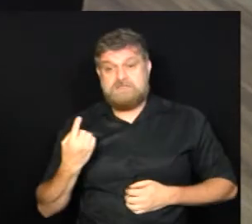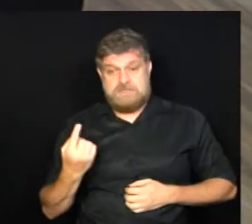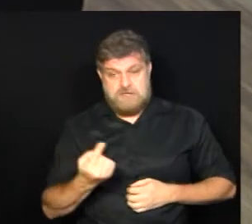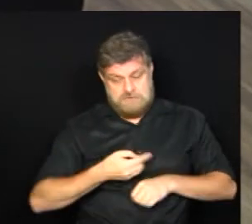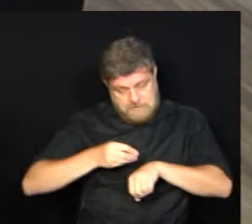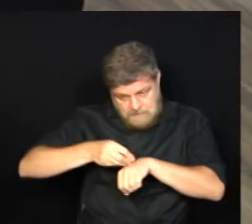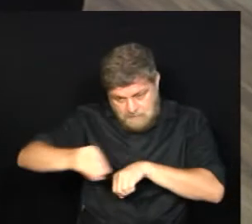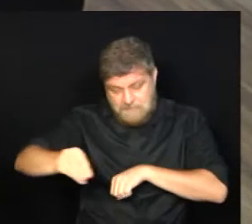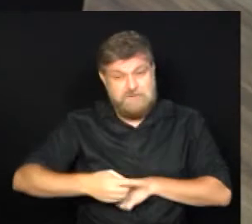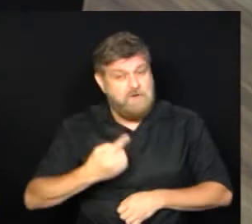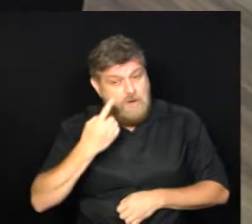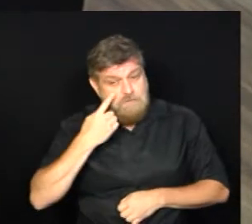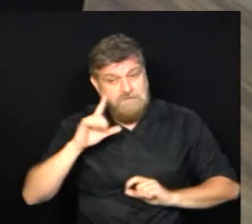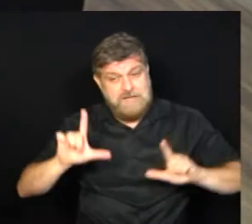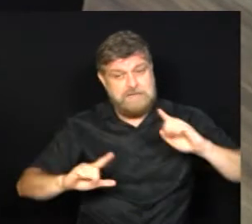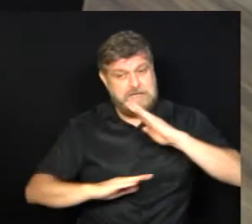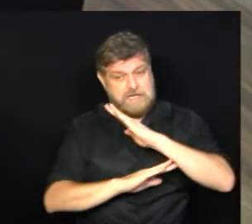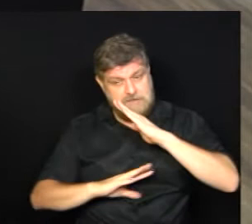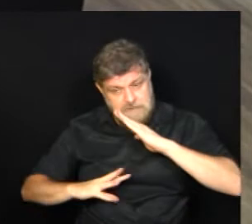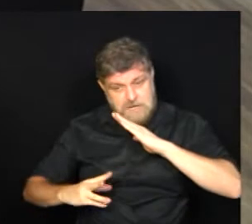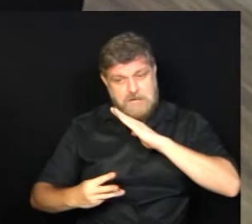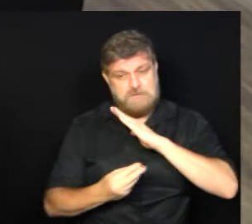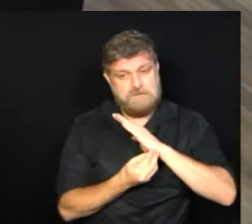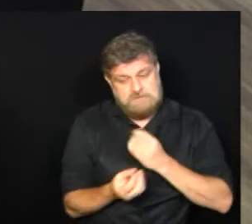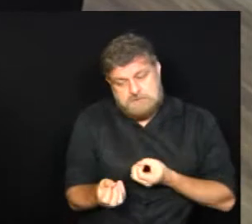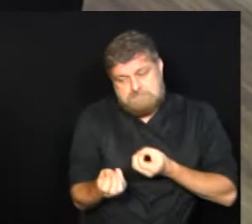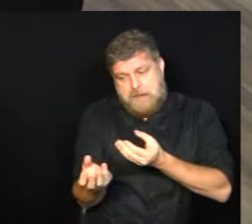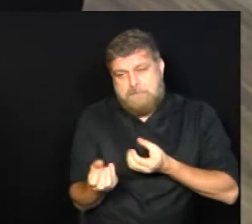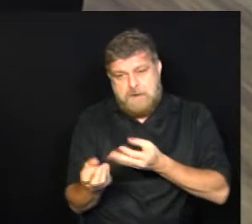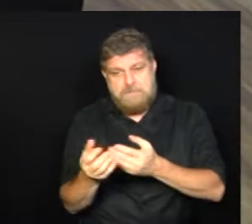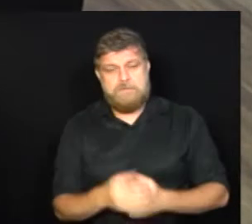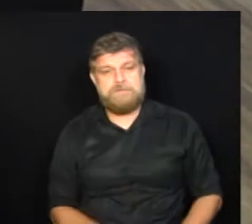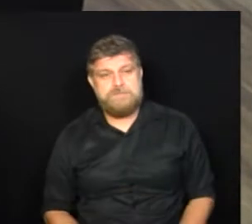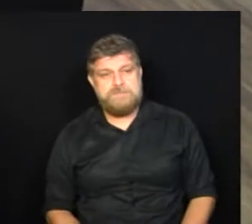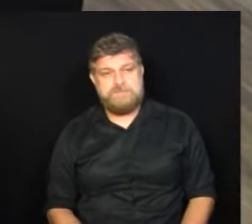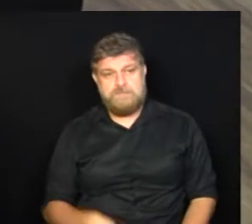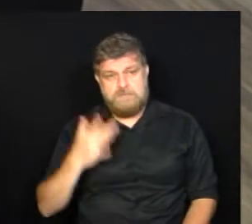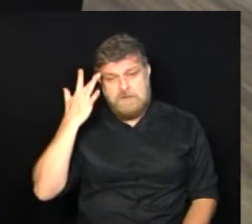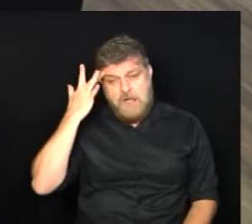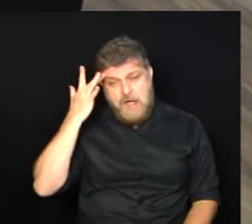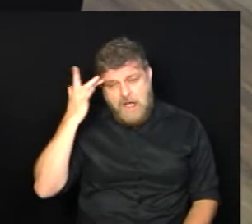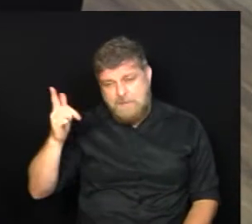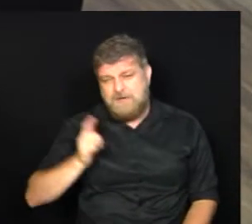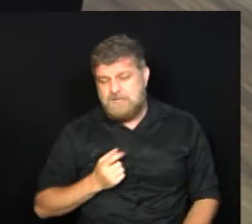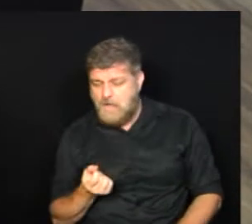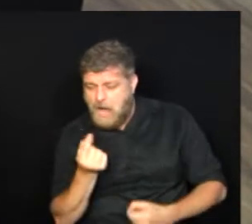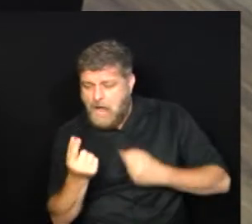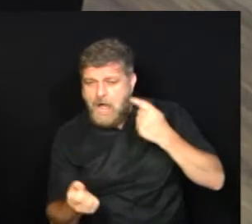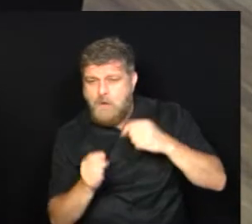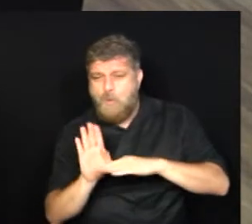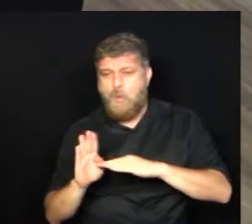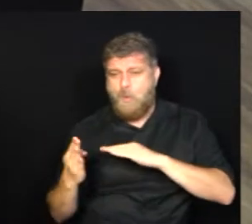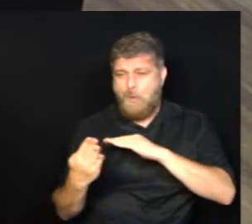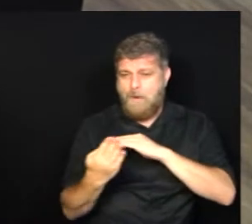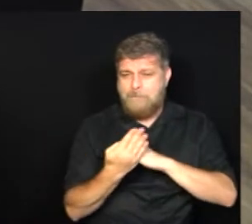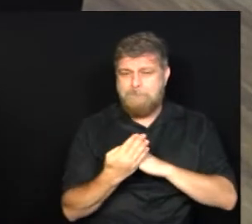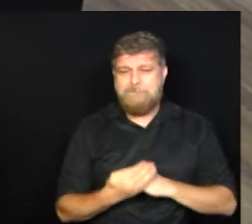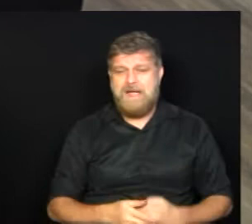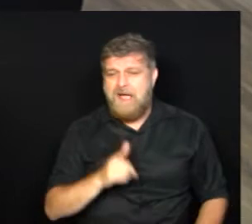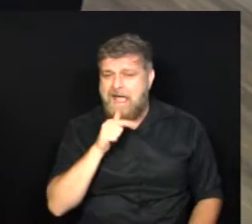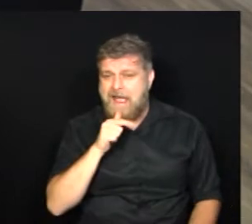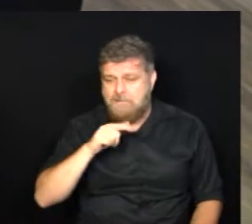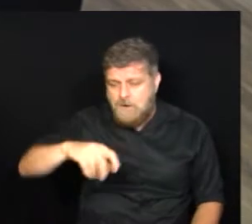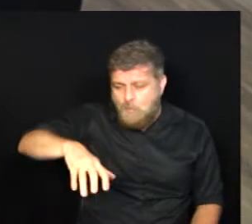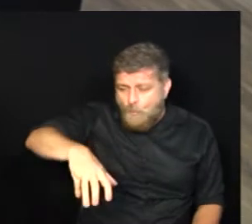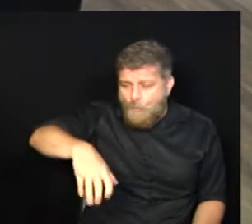acompanha aqui no Câmara Total. Mina Abreu, amanhã, falando em regiões, alguns bairros aqui de Campinas estarão sem